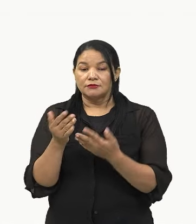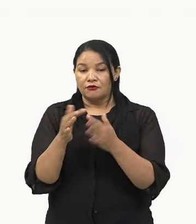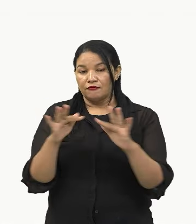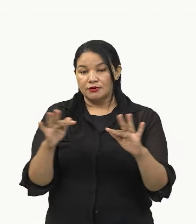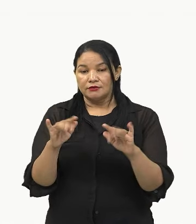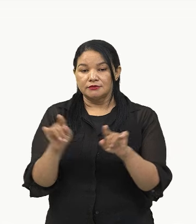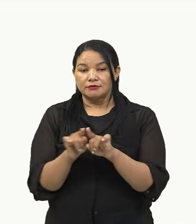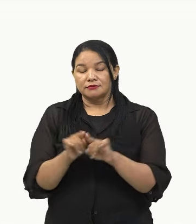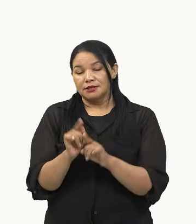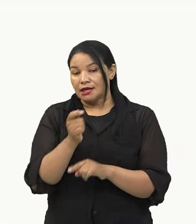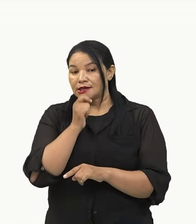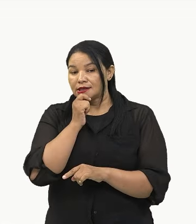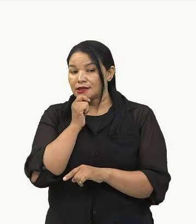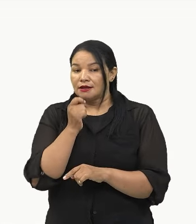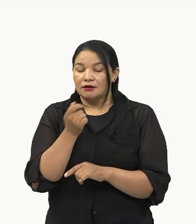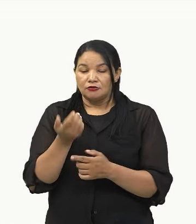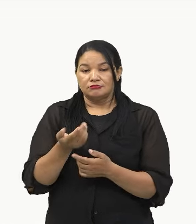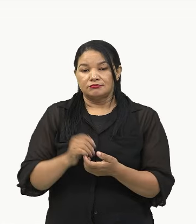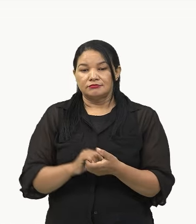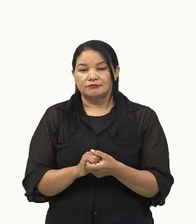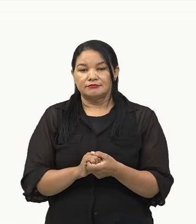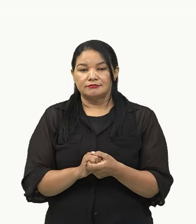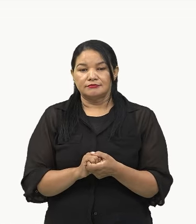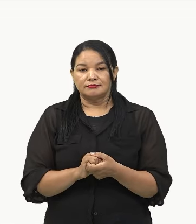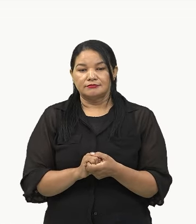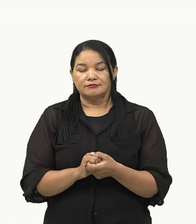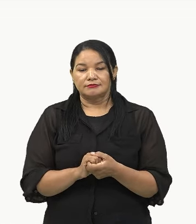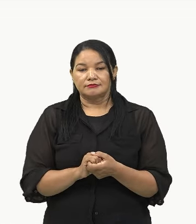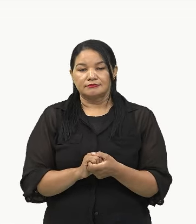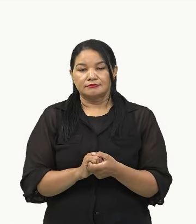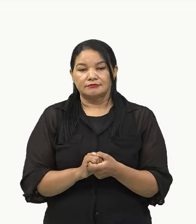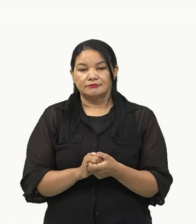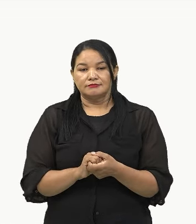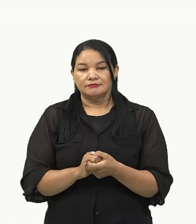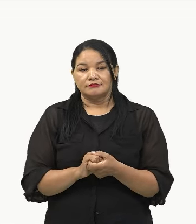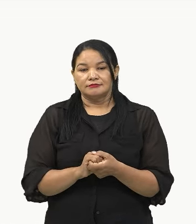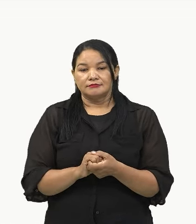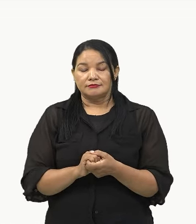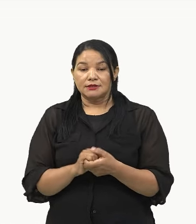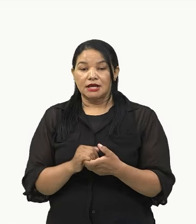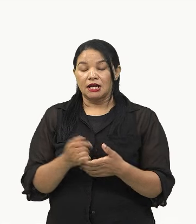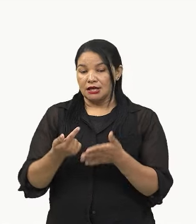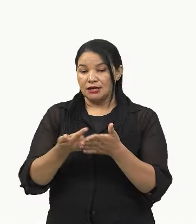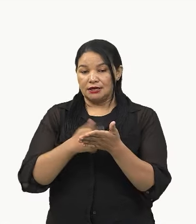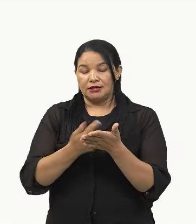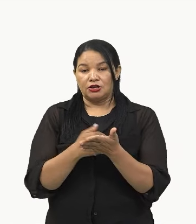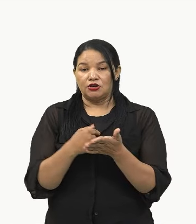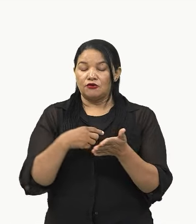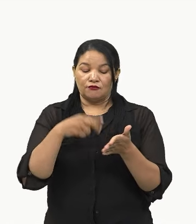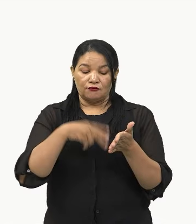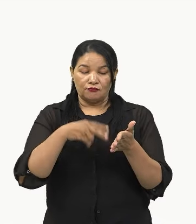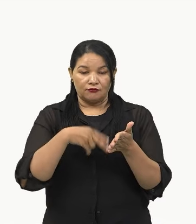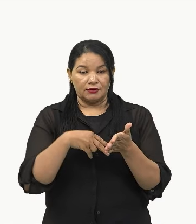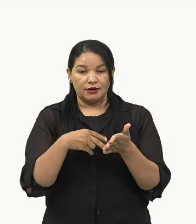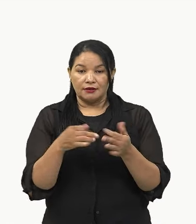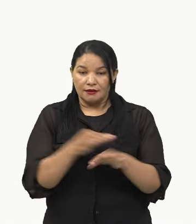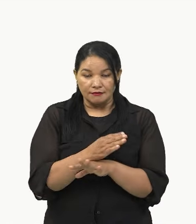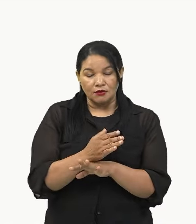não, né? Então, todavía não he terminado de ler o livro. Então, ainda não terminei de ler o livro.